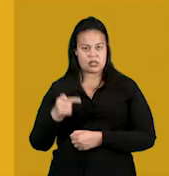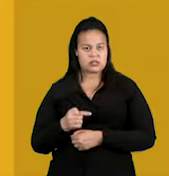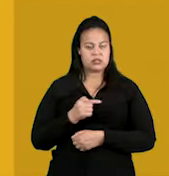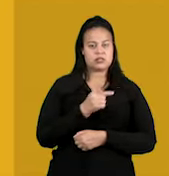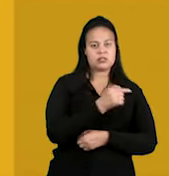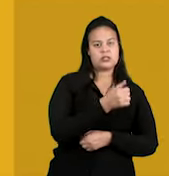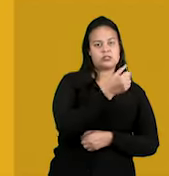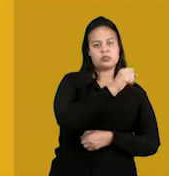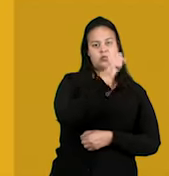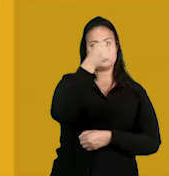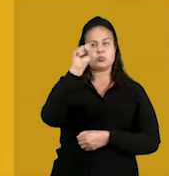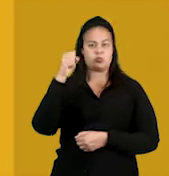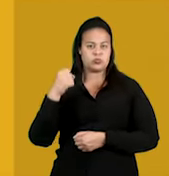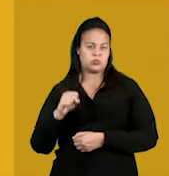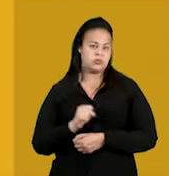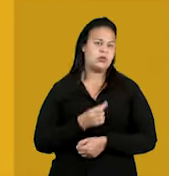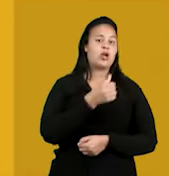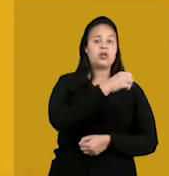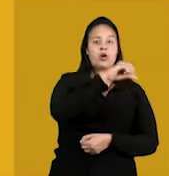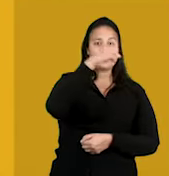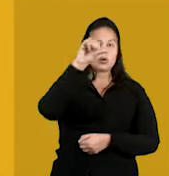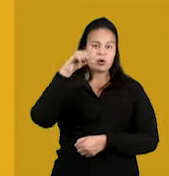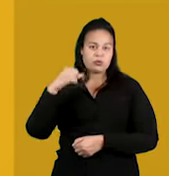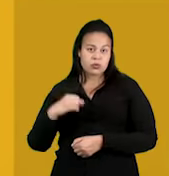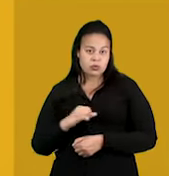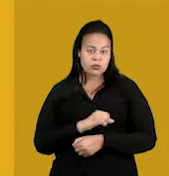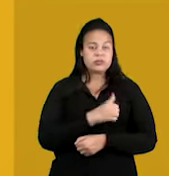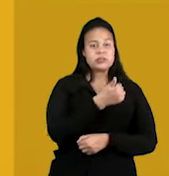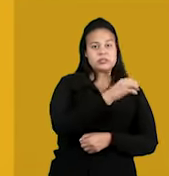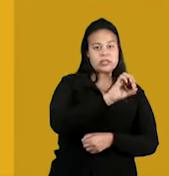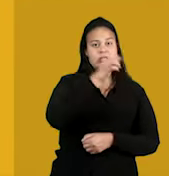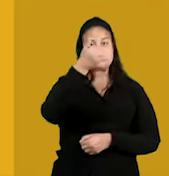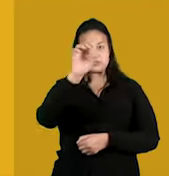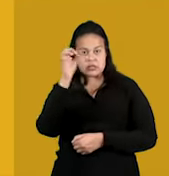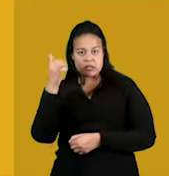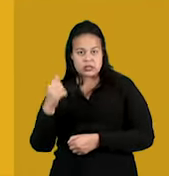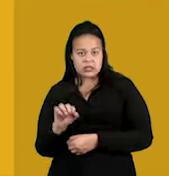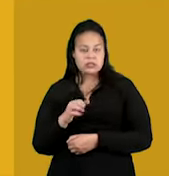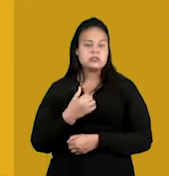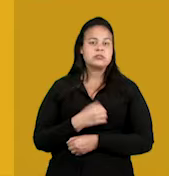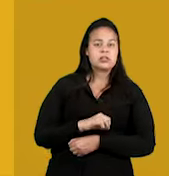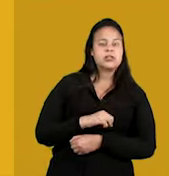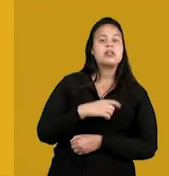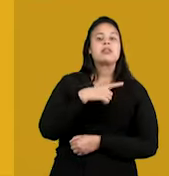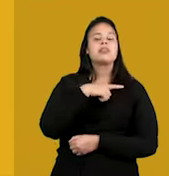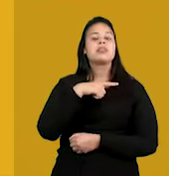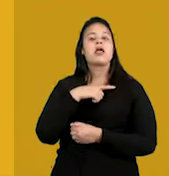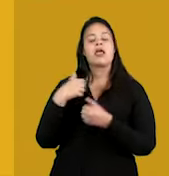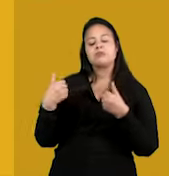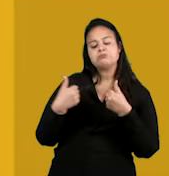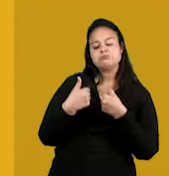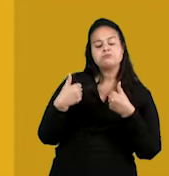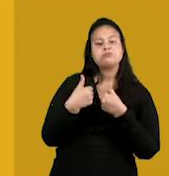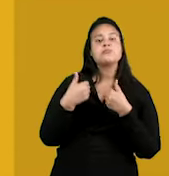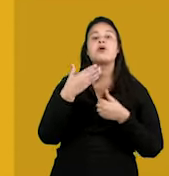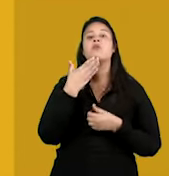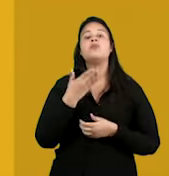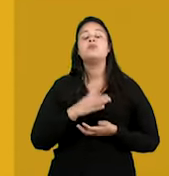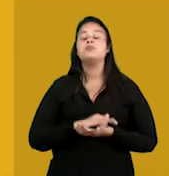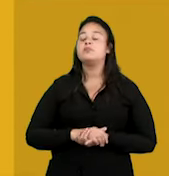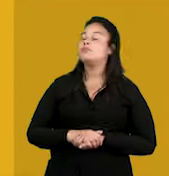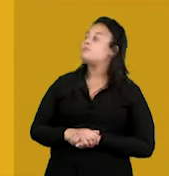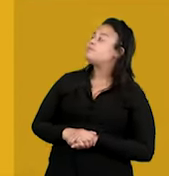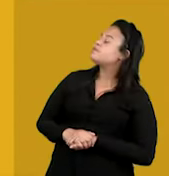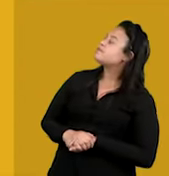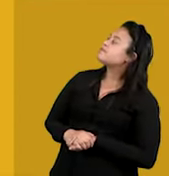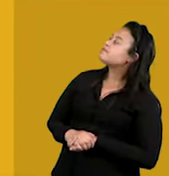desse polígono, eu tenho aqui, olha, uma aproximação